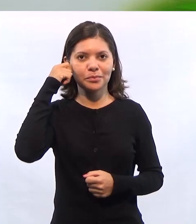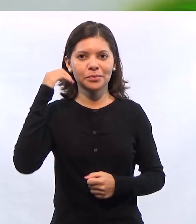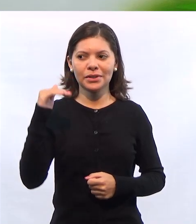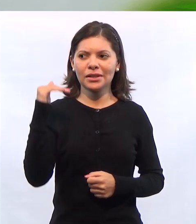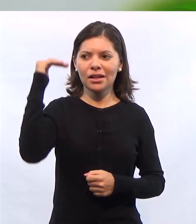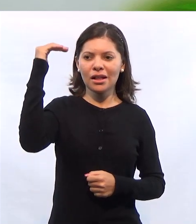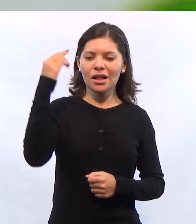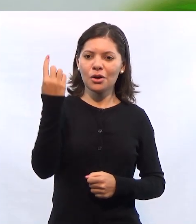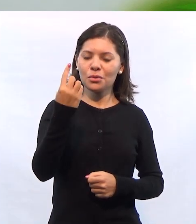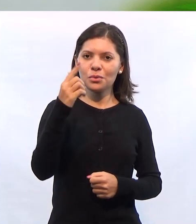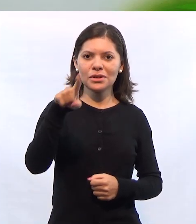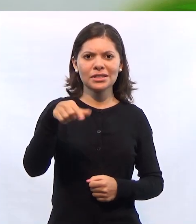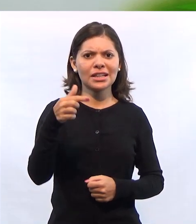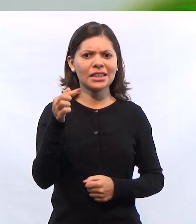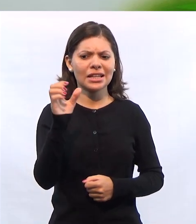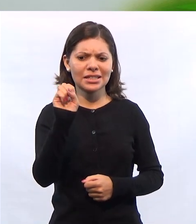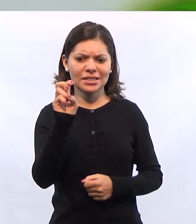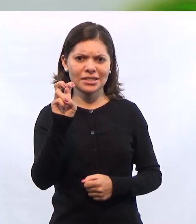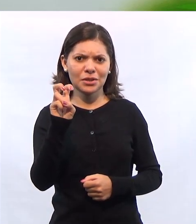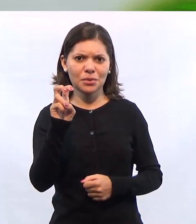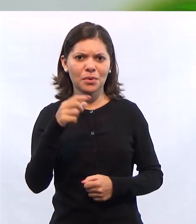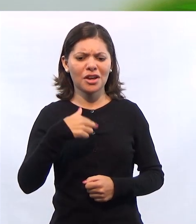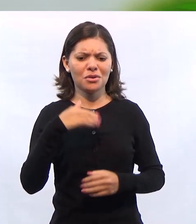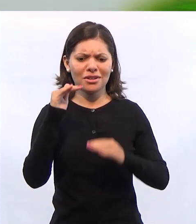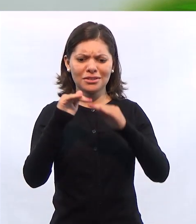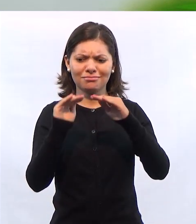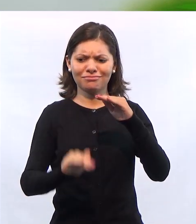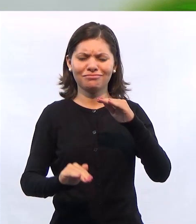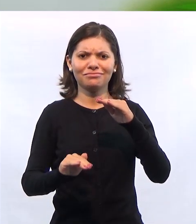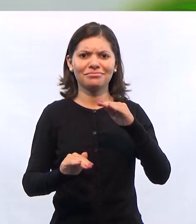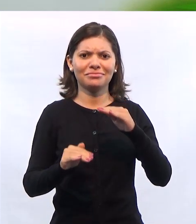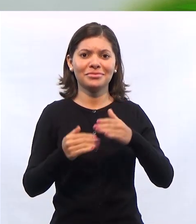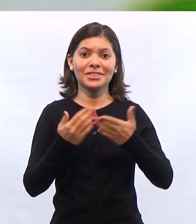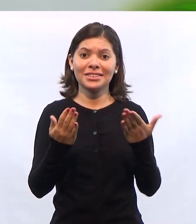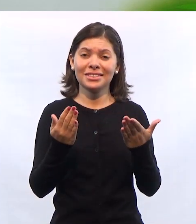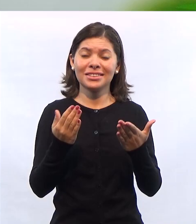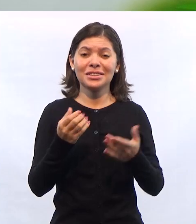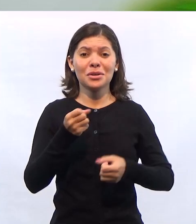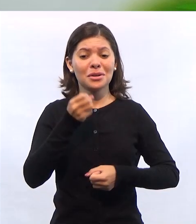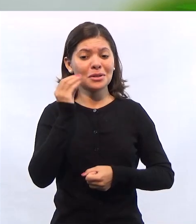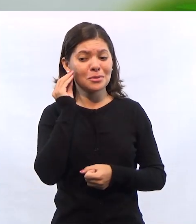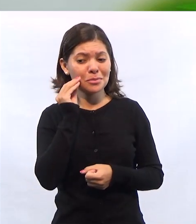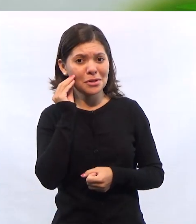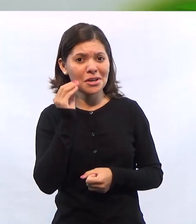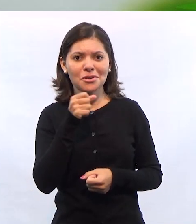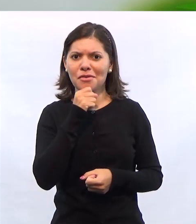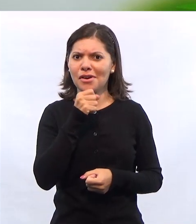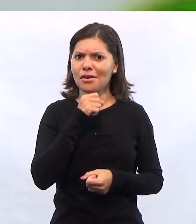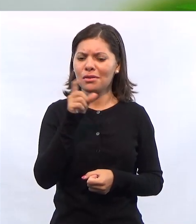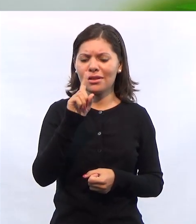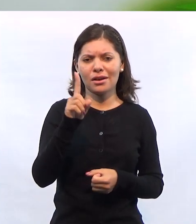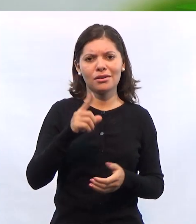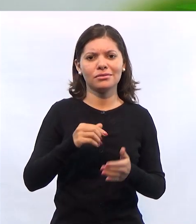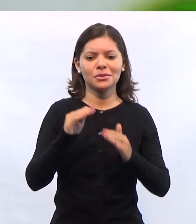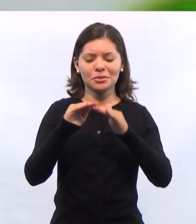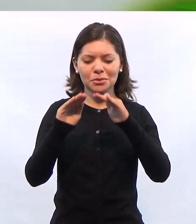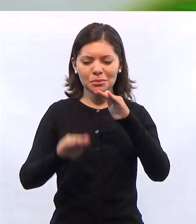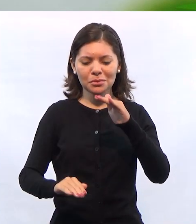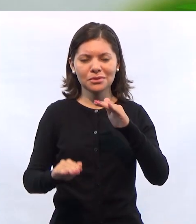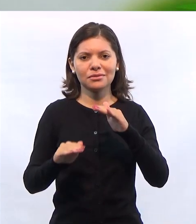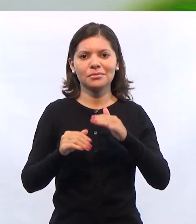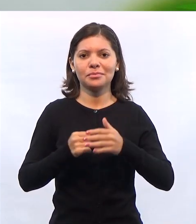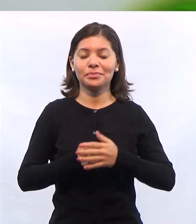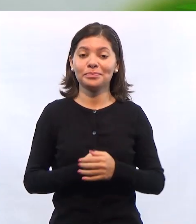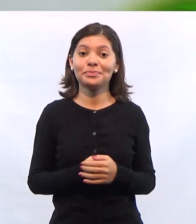1,75 M rapaz eu acho que eu tô diminuindo de tamanho vem a gente vai ficando um pouco mais experiente não é mais velho e acho que eu tô diminuindo um pouco de tamanho